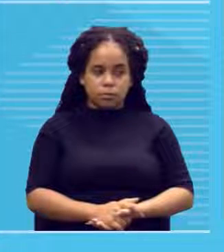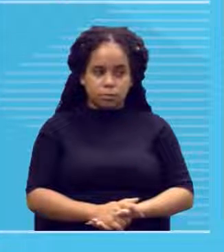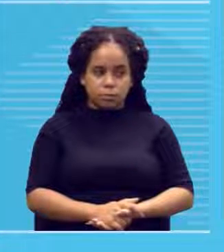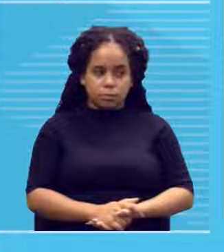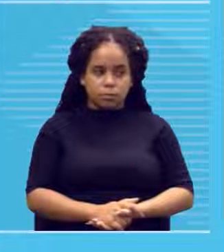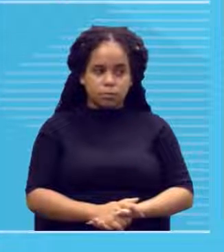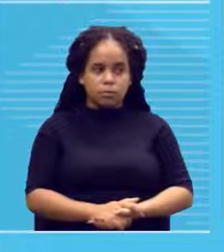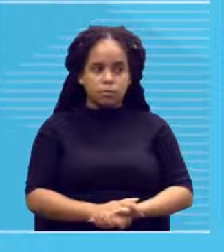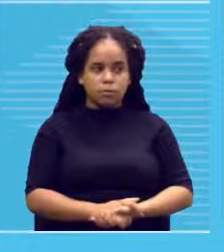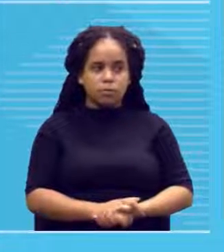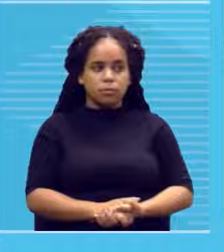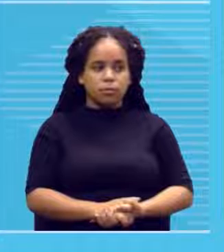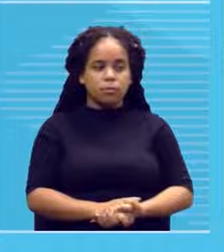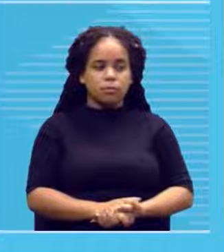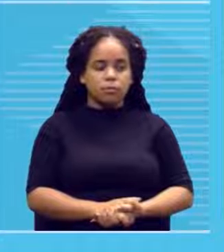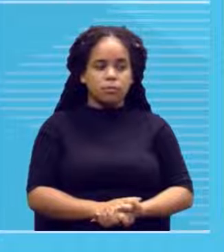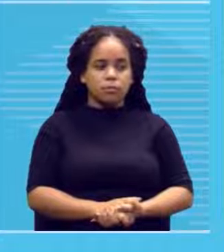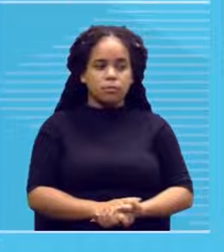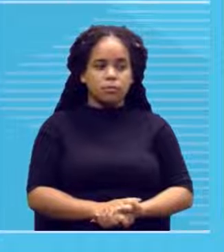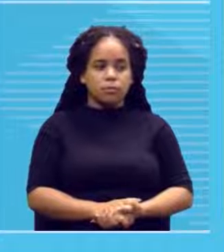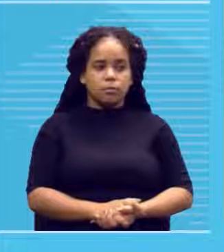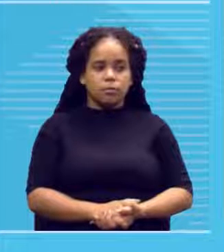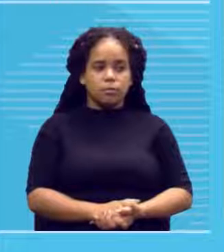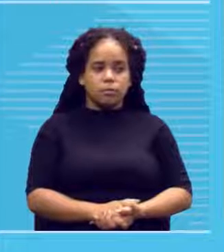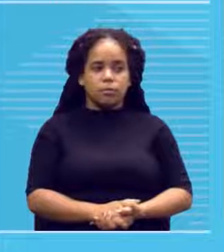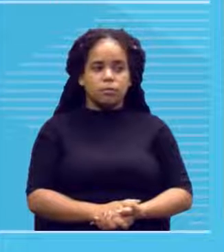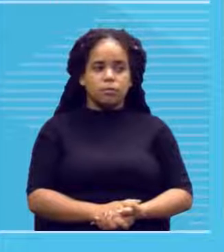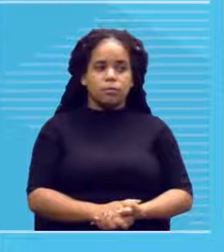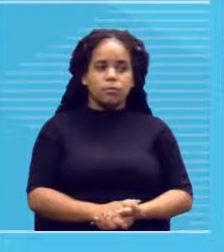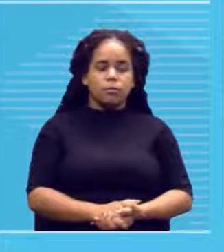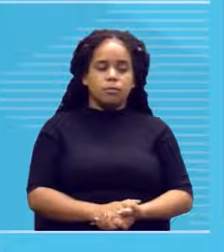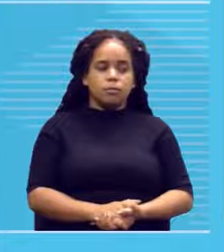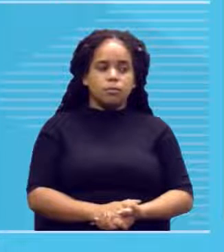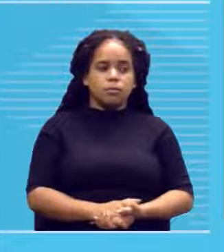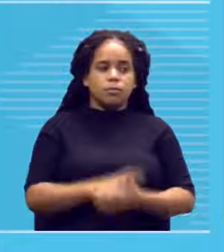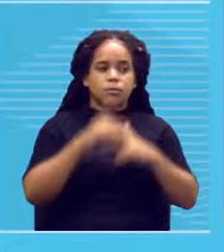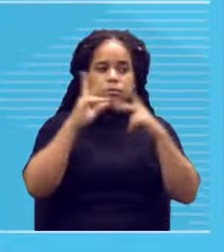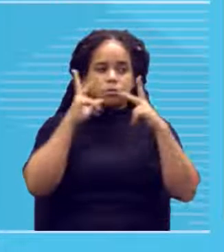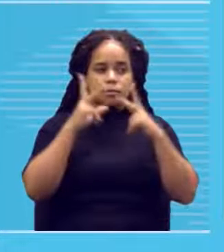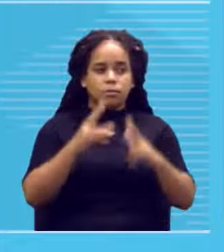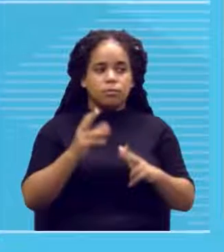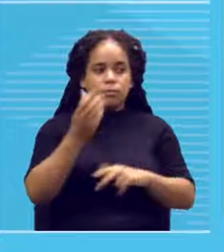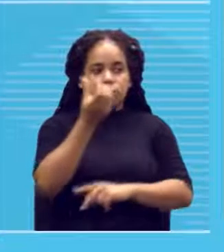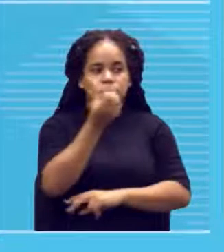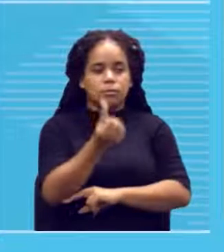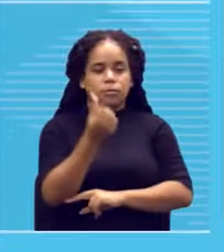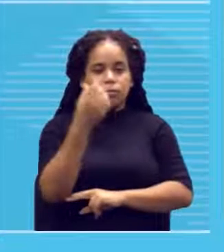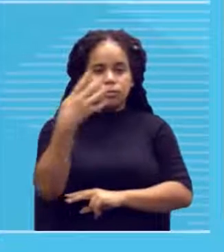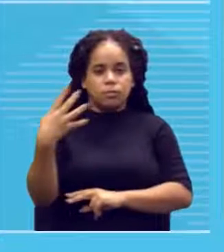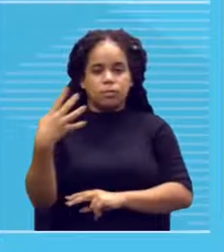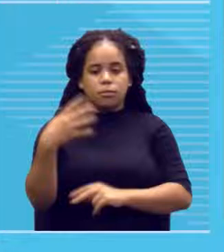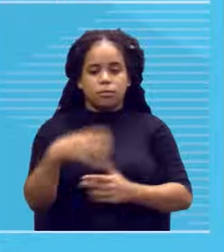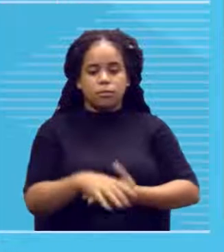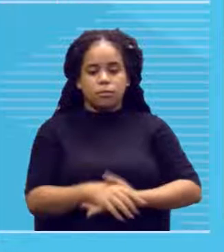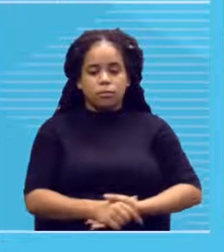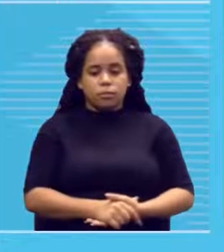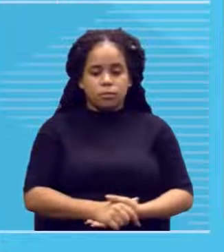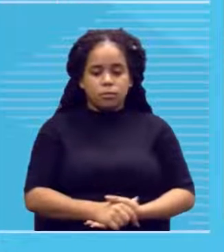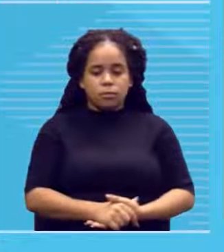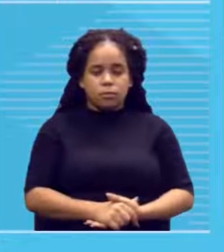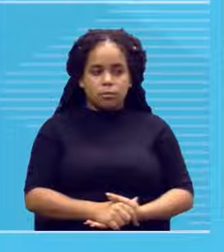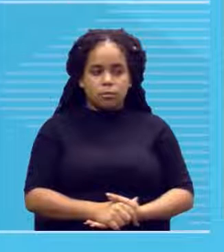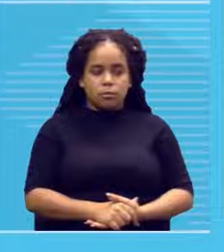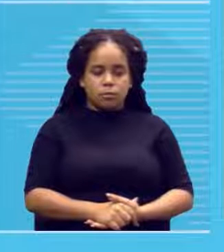8 x 8 que é igual a 64 né 8 ao quadrado que é igual